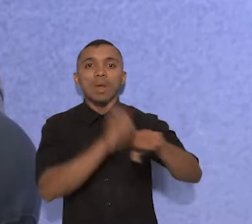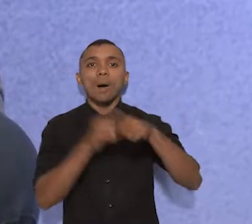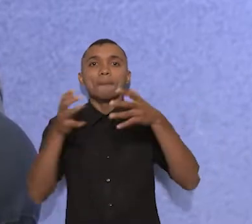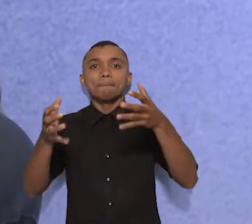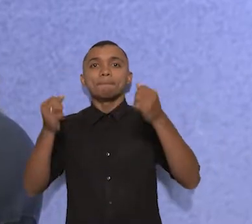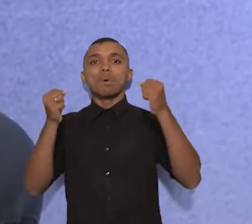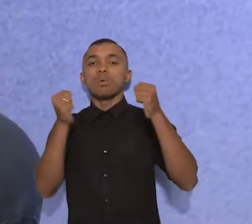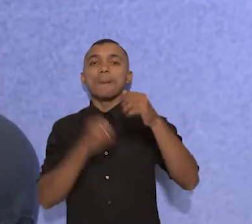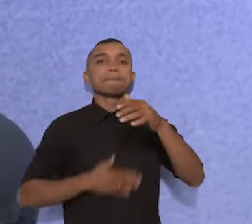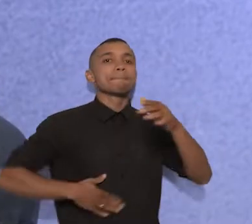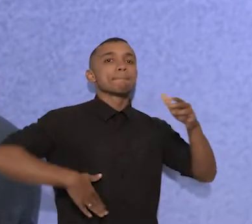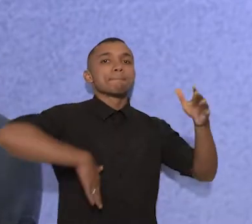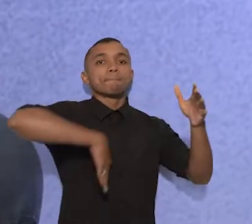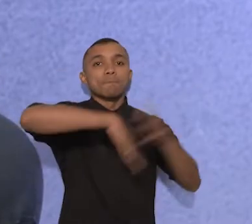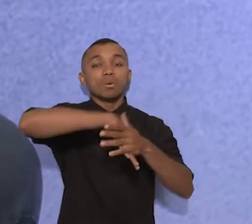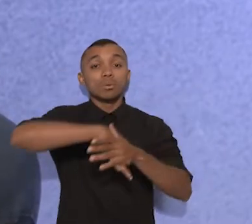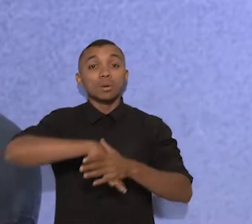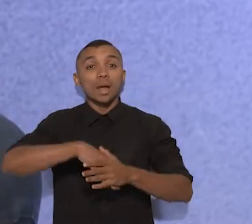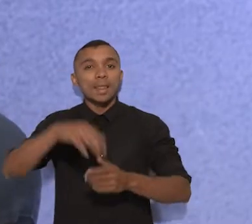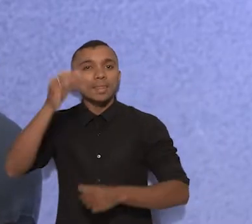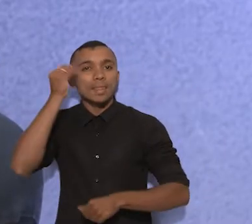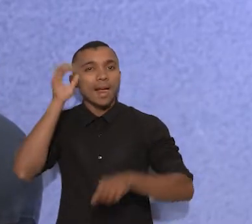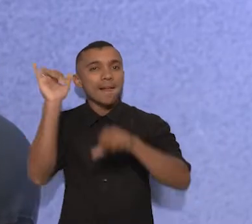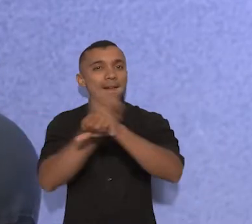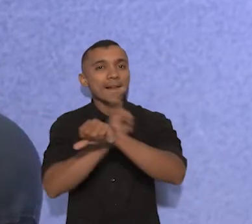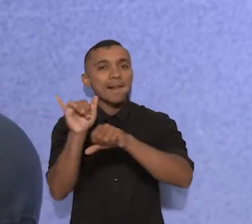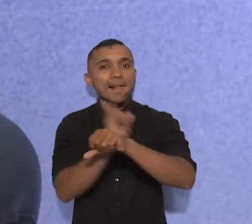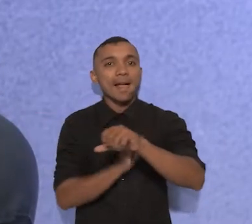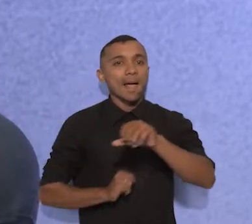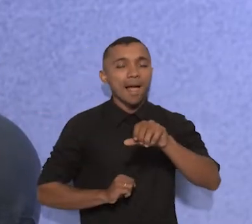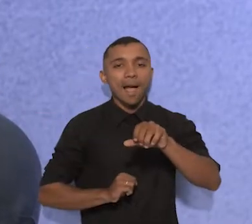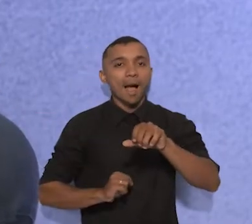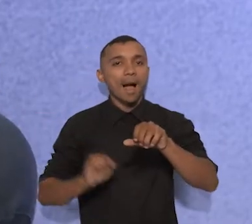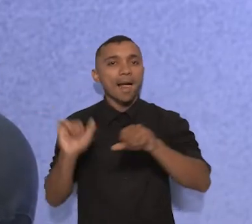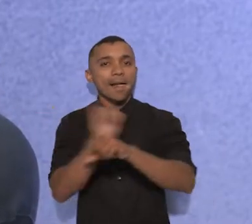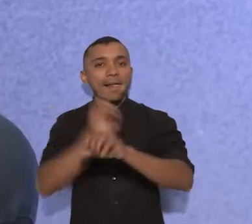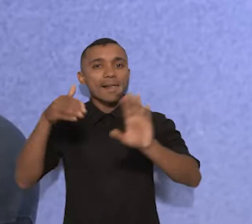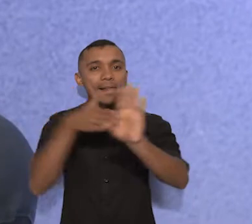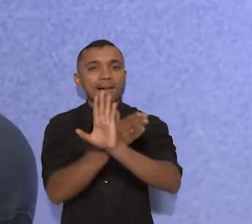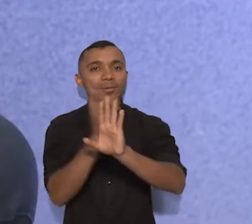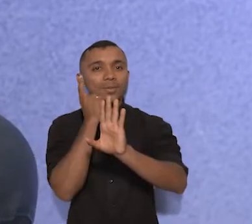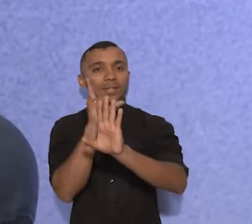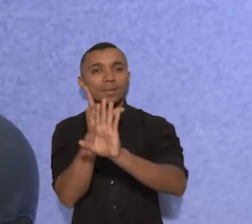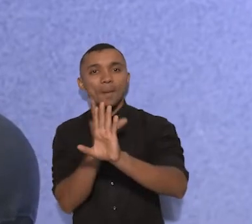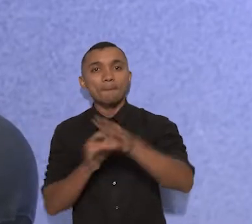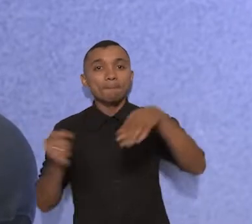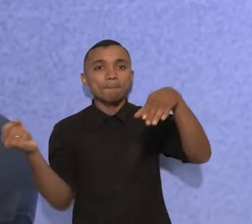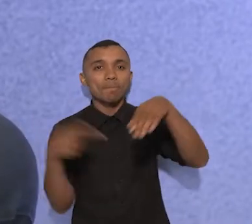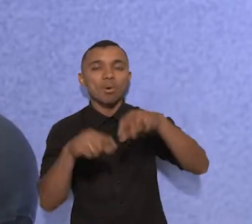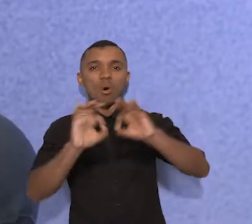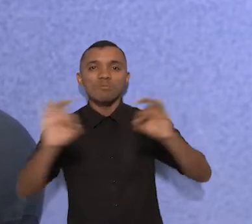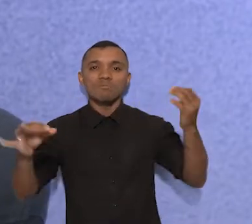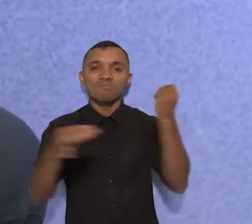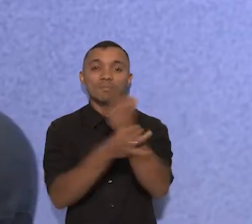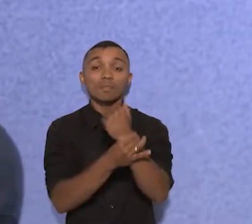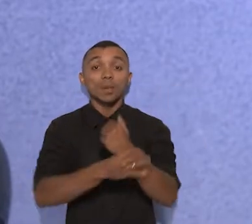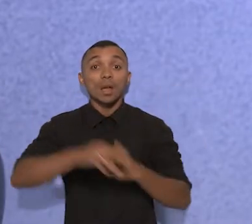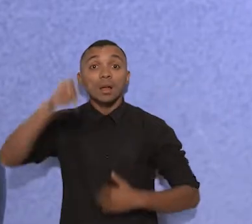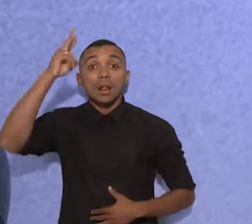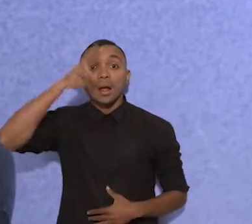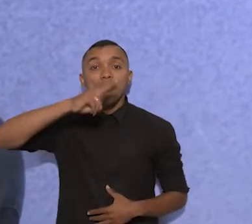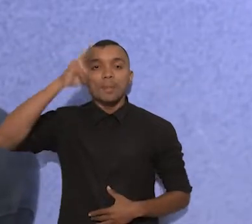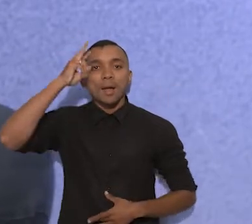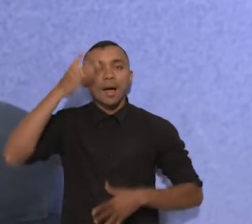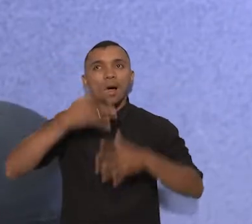finalizar. Ele vai lá, faz que vai chutar, dá uma paradinha e acerta com uma precisão incrível. Lembrou até aqueles